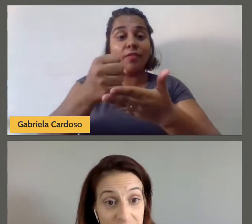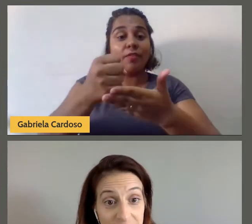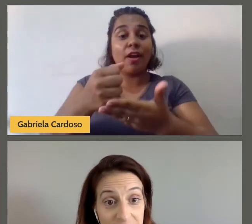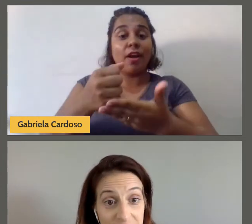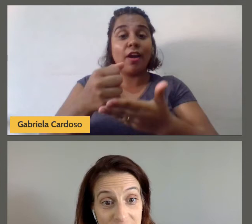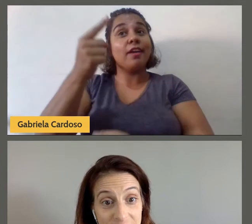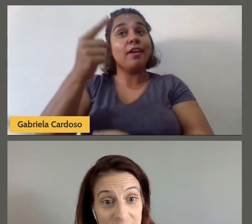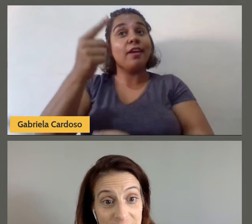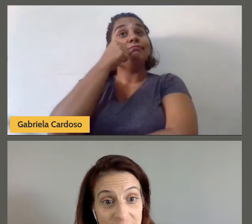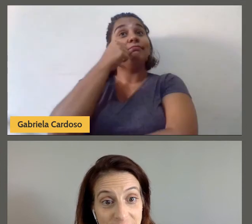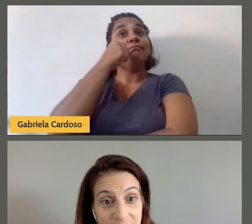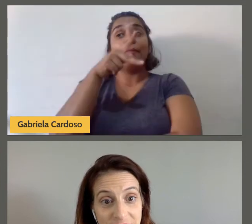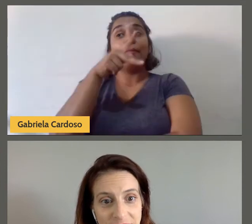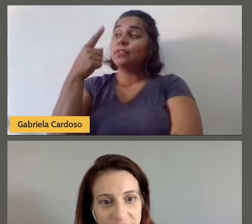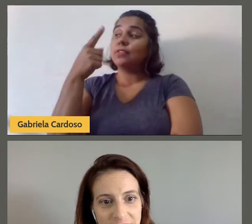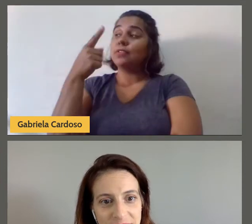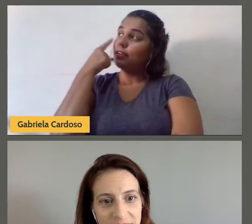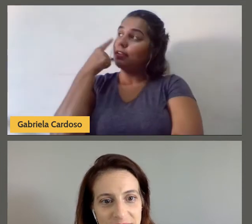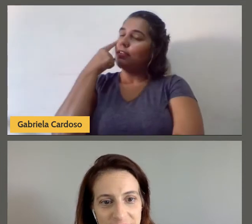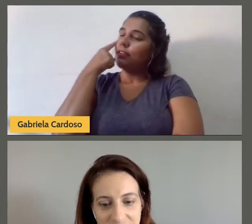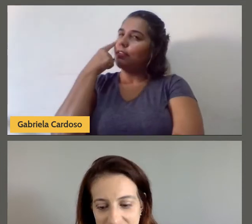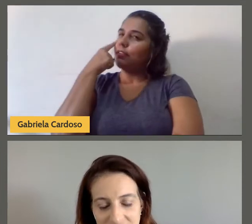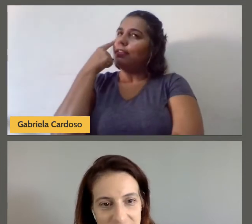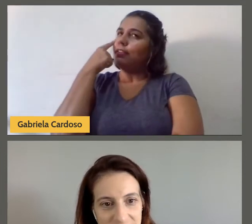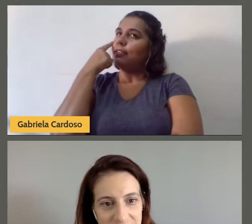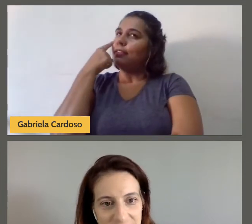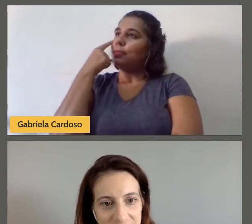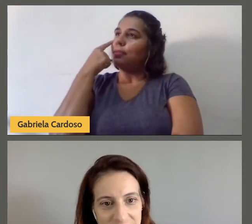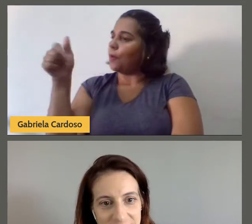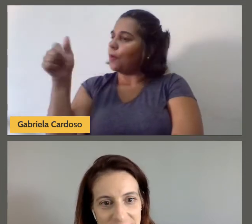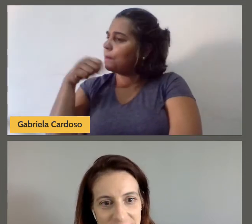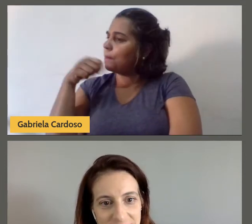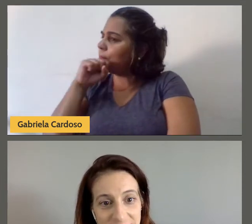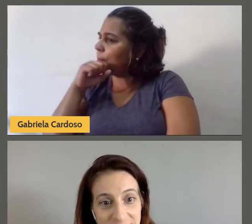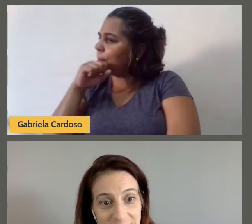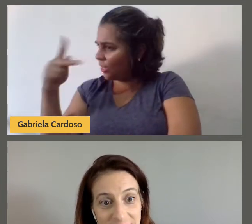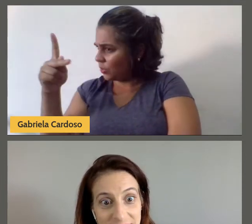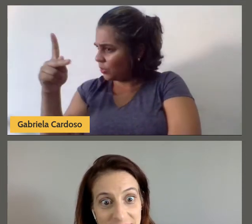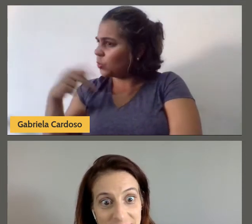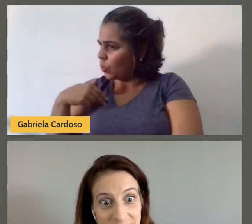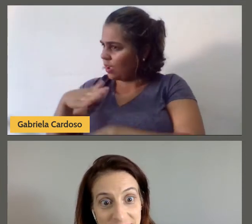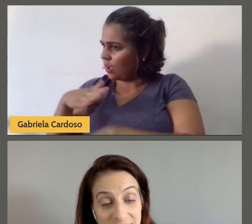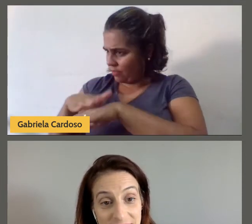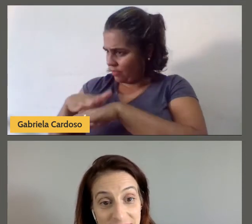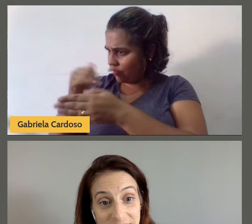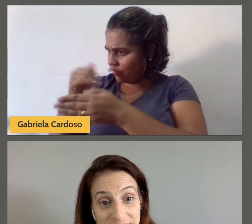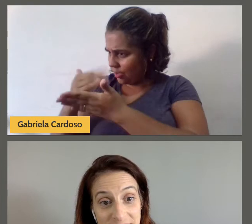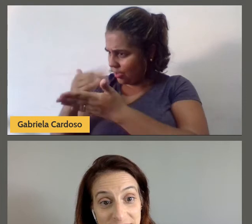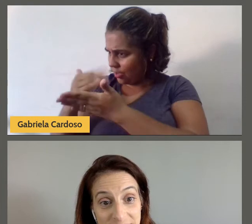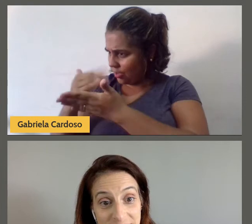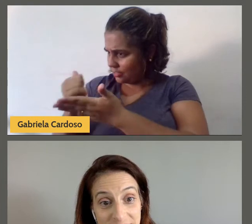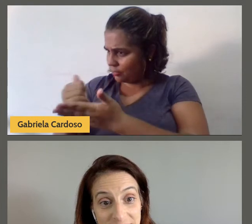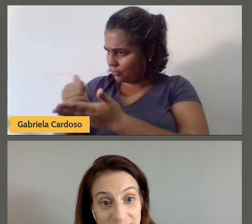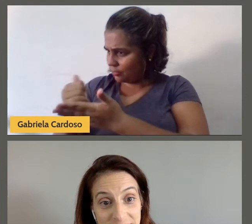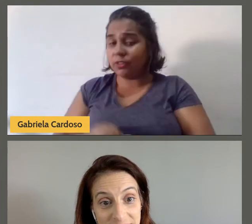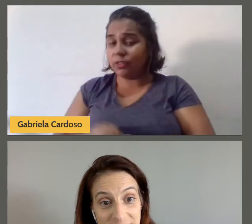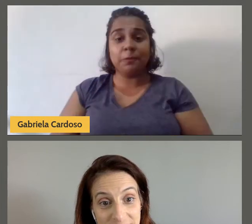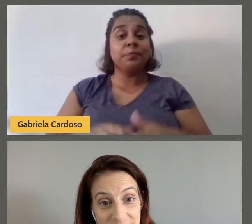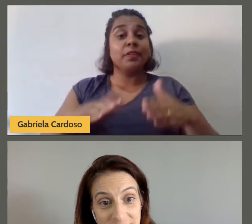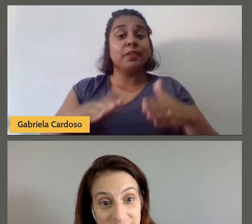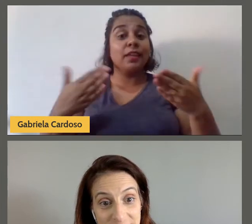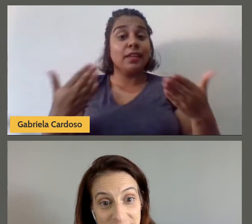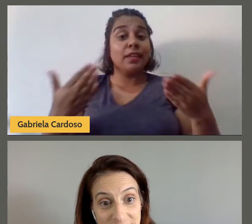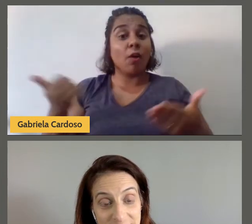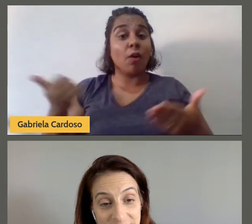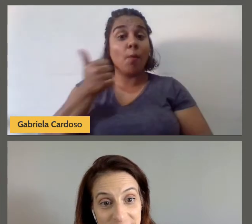vender. Aí ela foi, montava a barraca no metrô às 5 da manhã para vender ali na porta, assim, muito